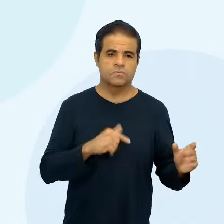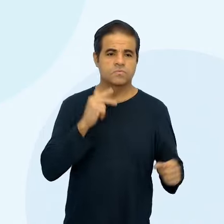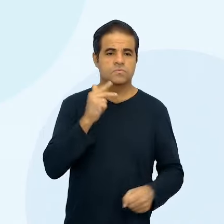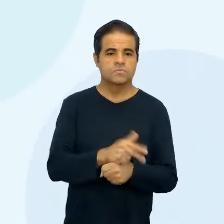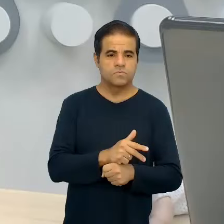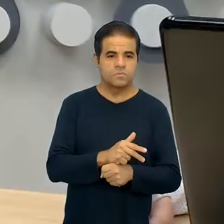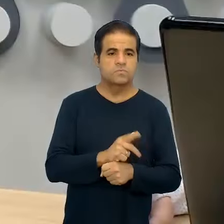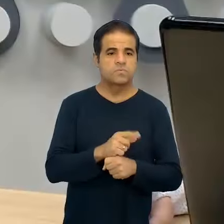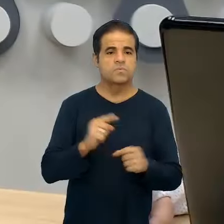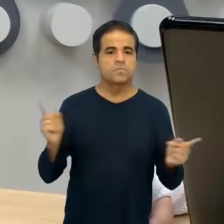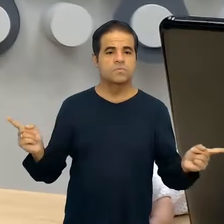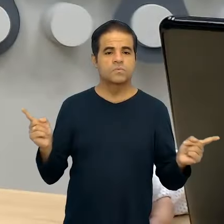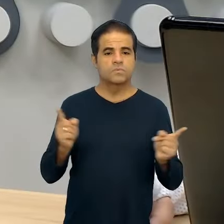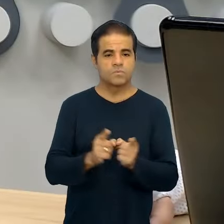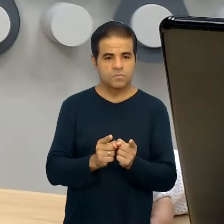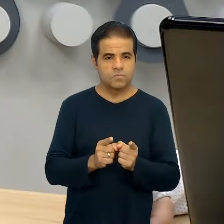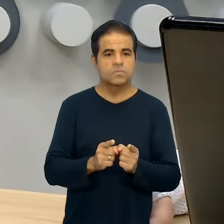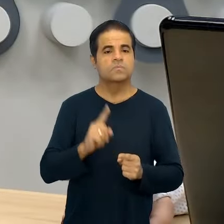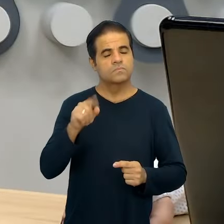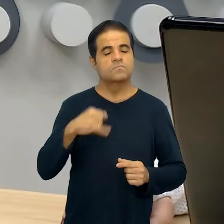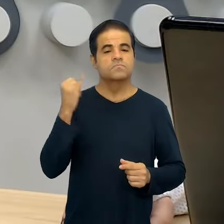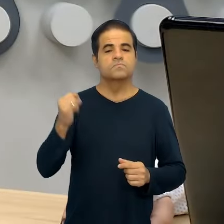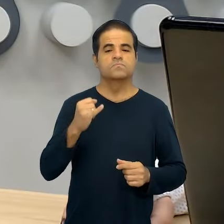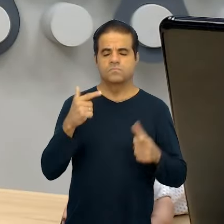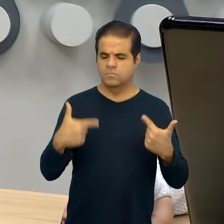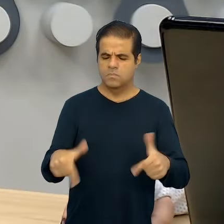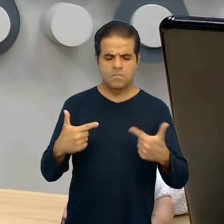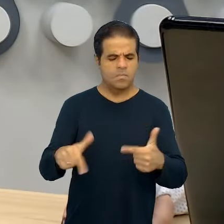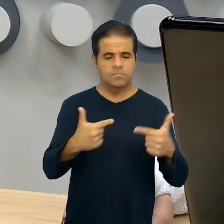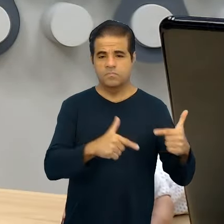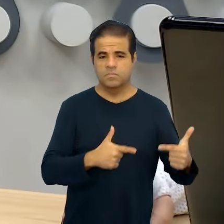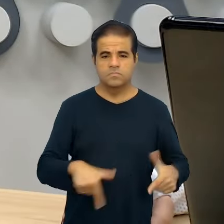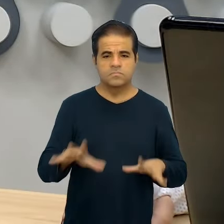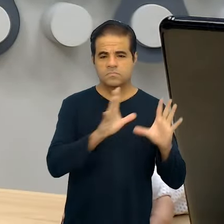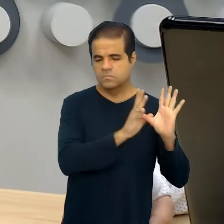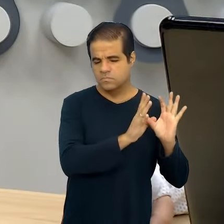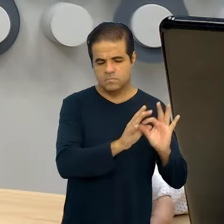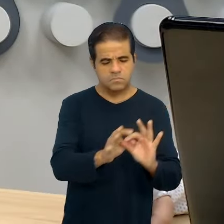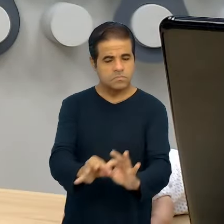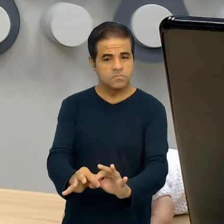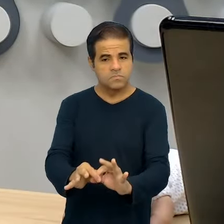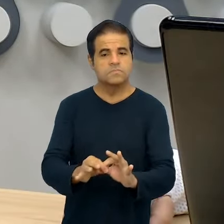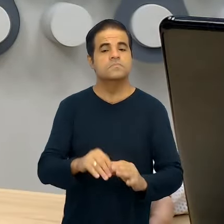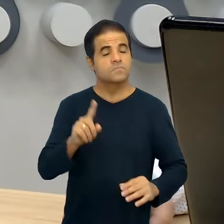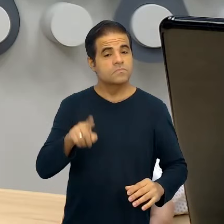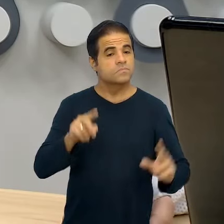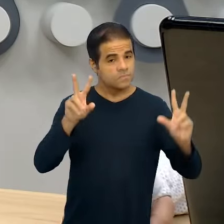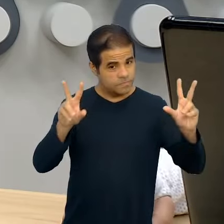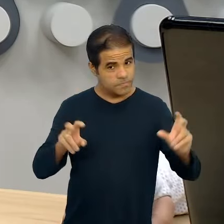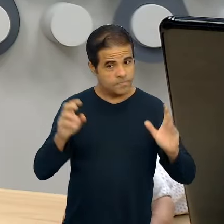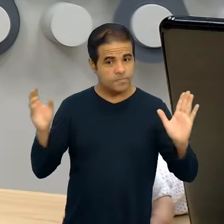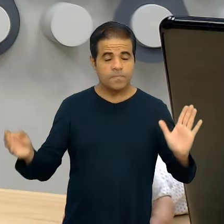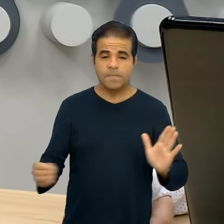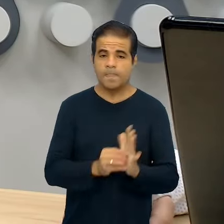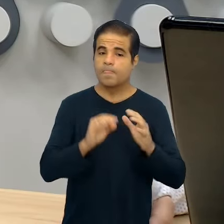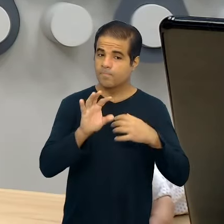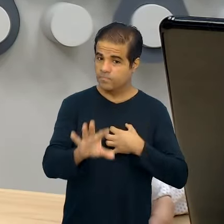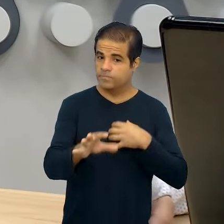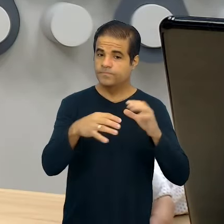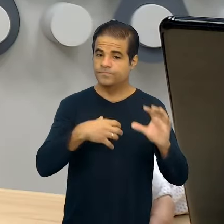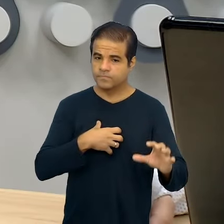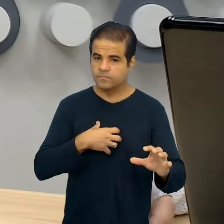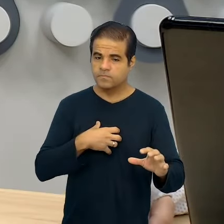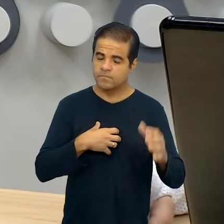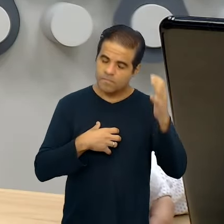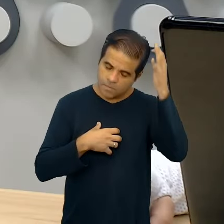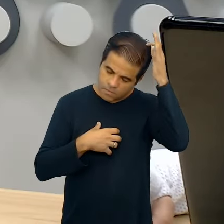são curtos, né, mas importam para o trabalho de contextualização, né? Essa questão de se colocar no lugar do outro, da